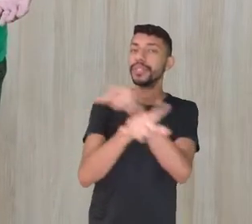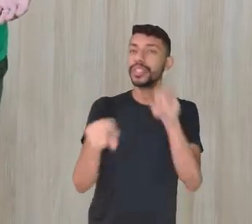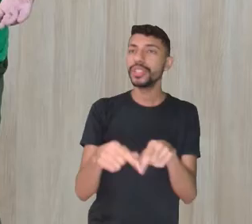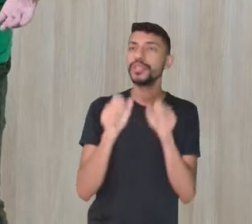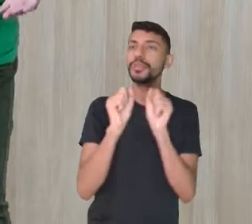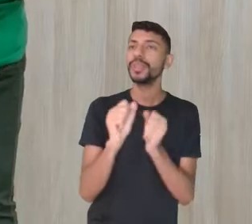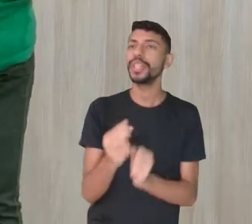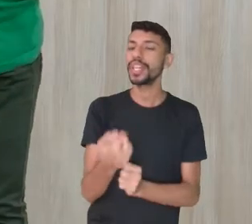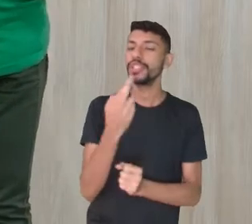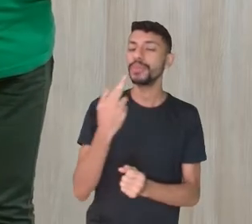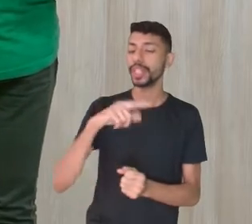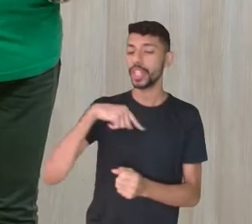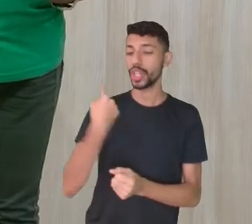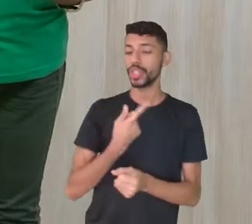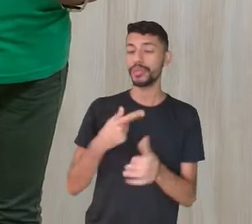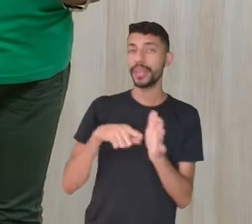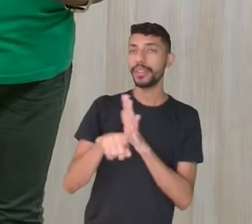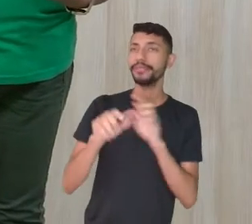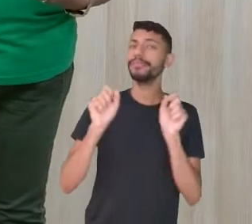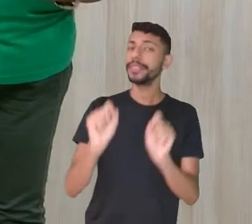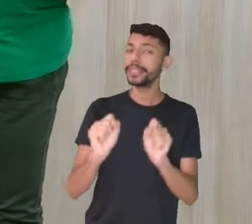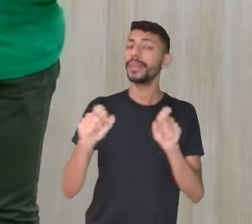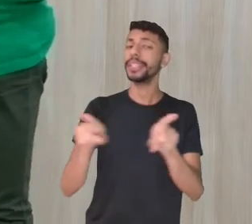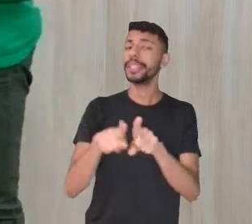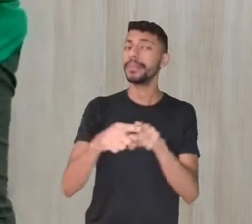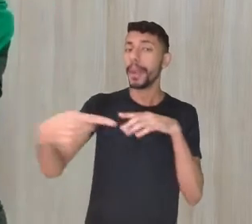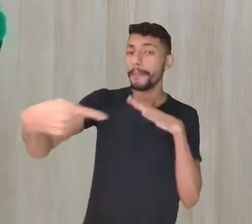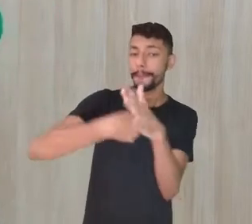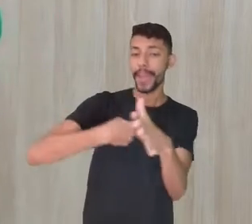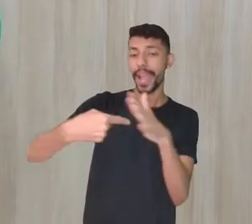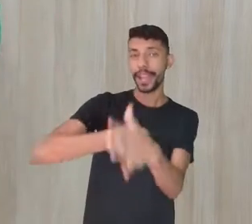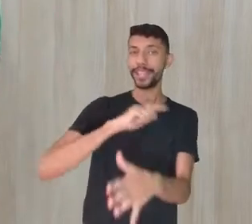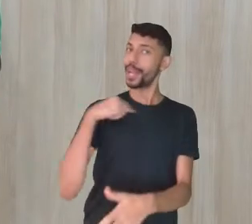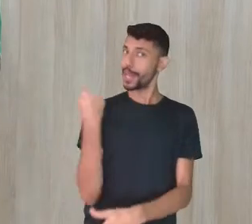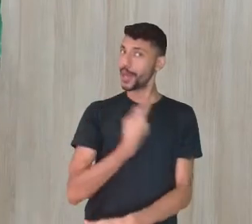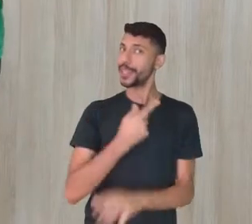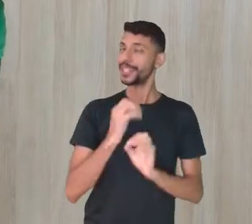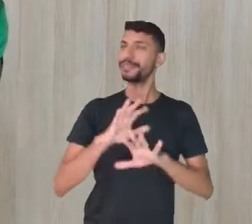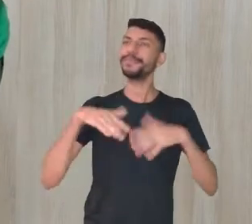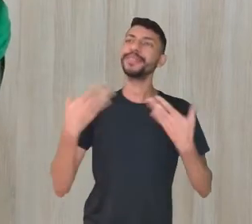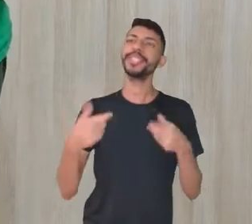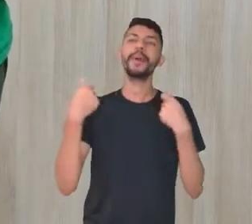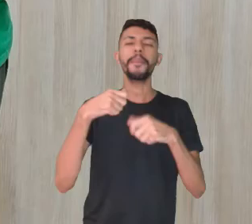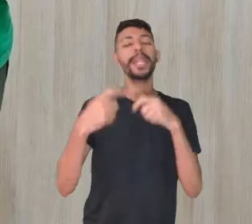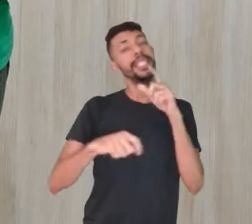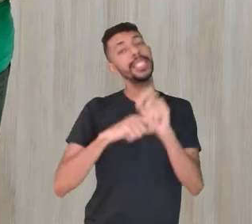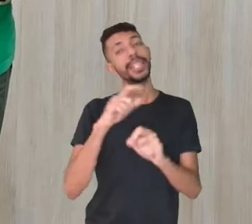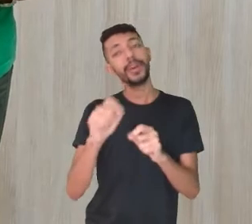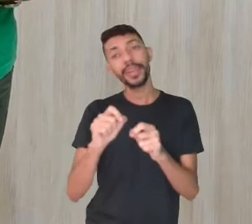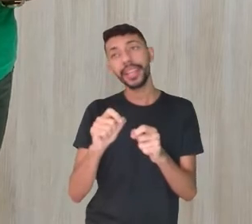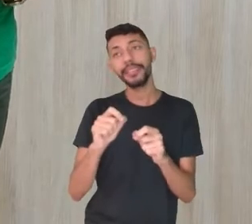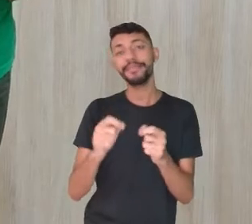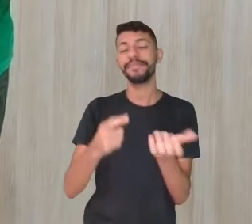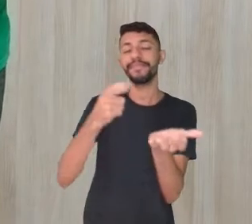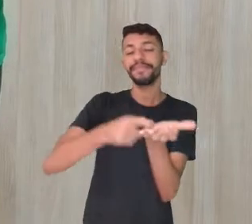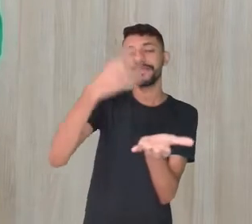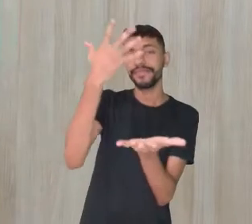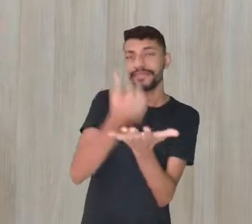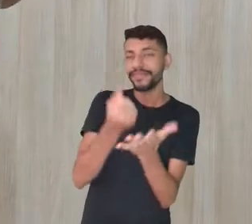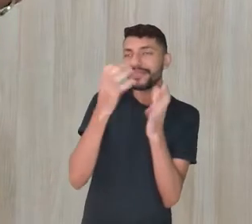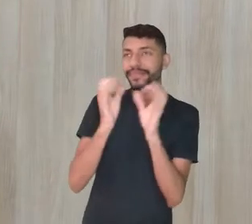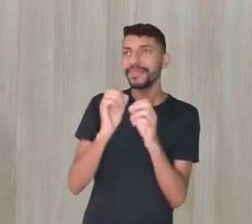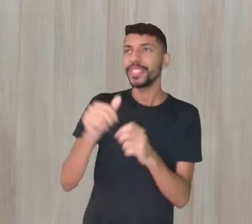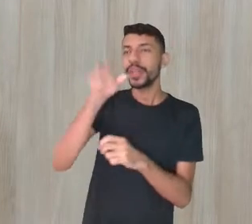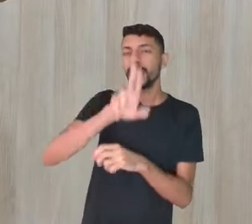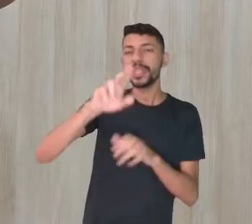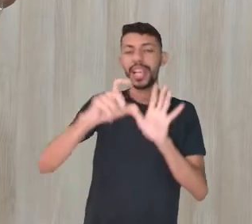questionamentos nossos, poderão fazer perguntas para a gente. E para isso vocês precisam baixar o aplicativo, né? Através